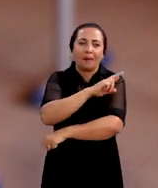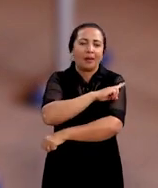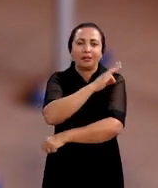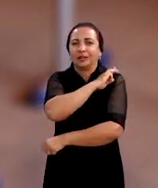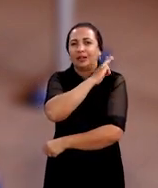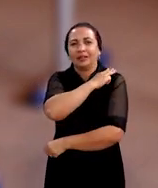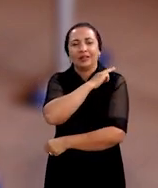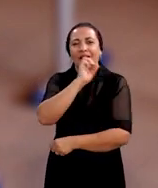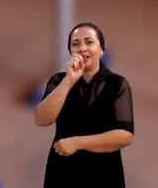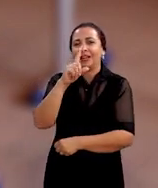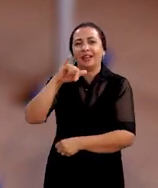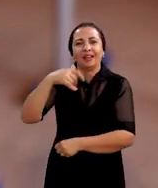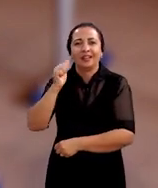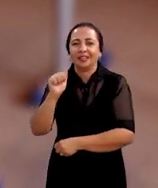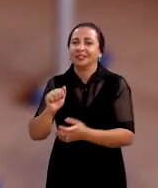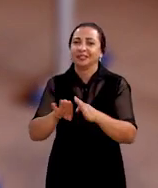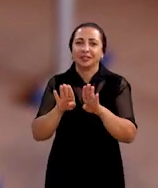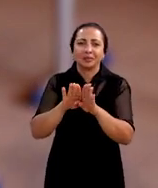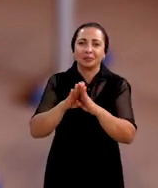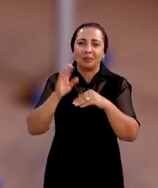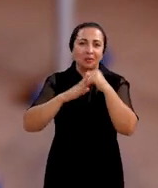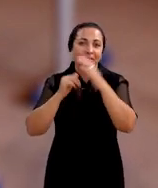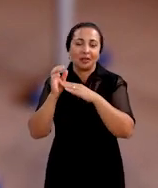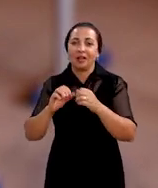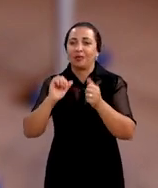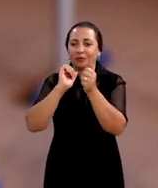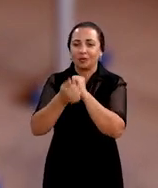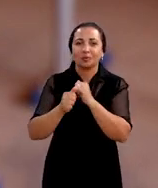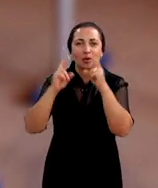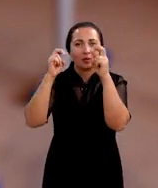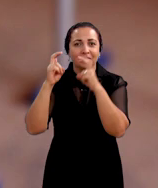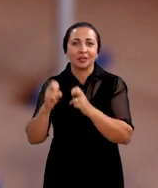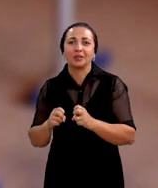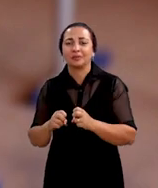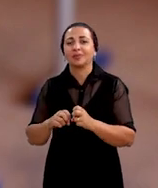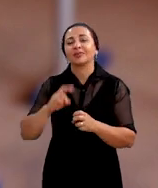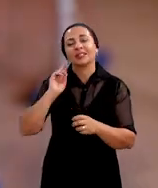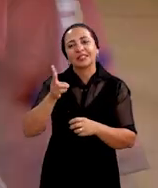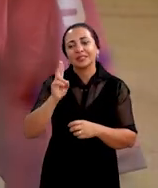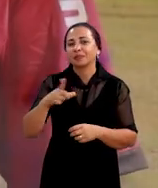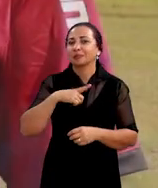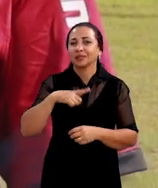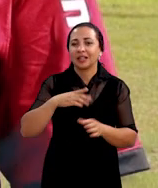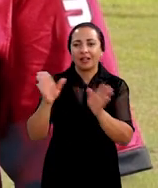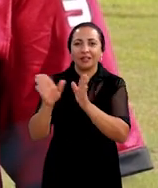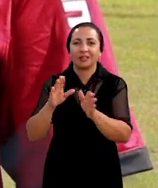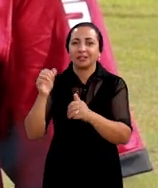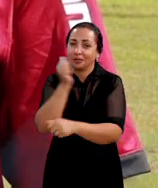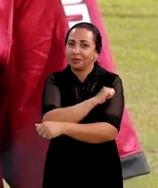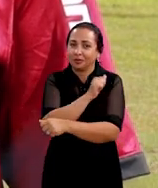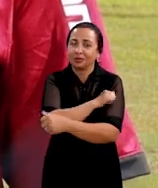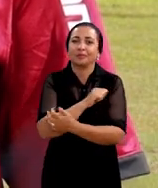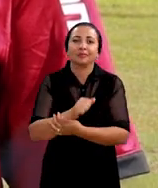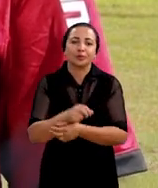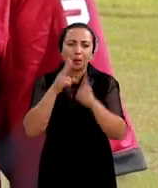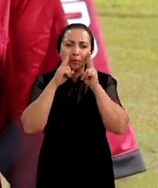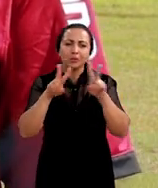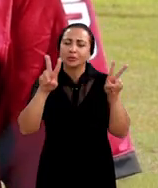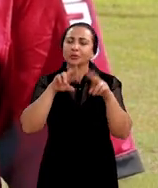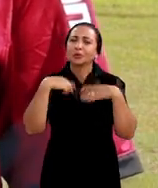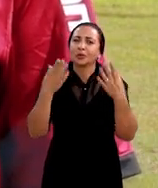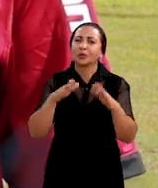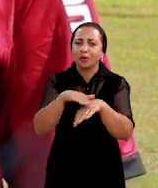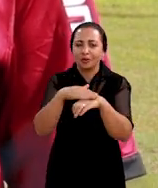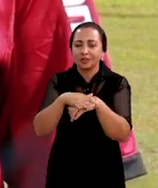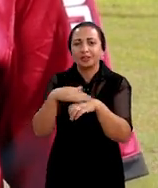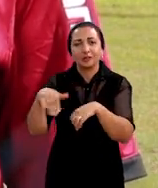fundamental, médio, EJA, profissionalizante, o futebol é um tema recorrente entre os estudantes. Então, eu observei que quando